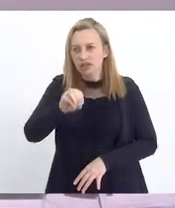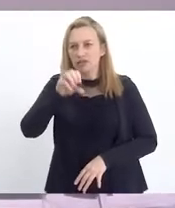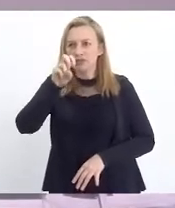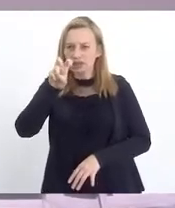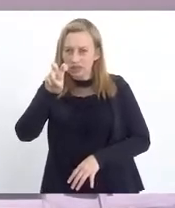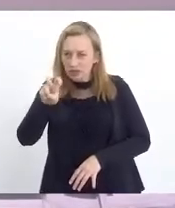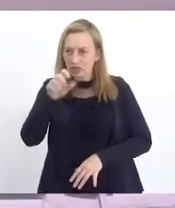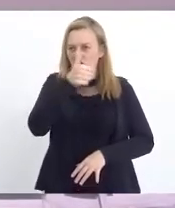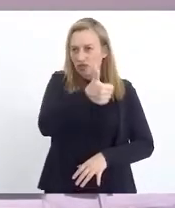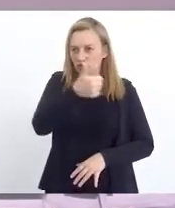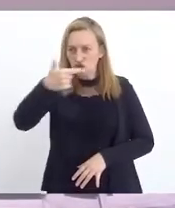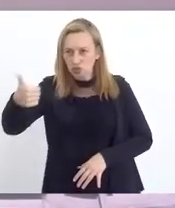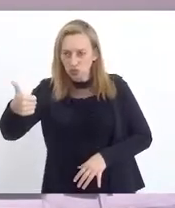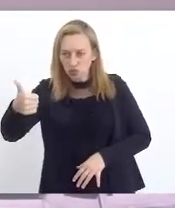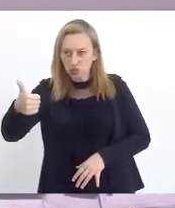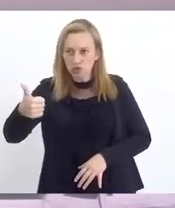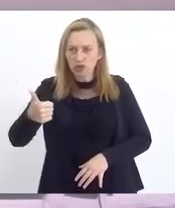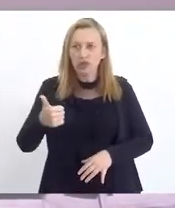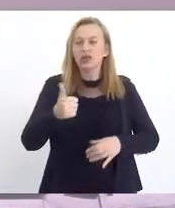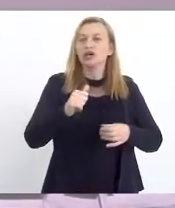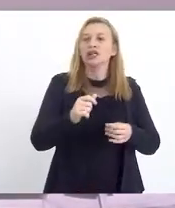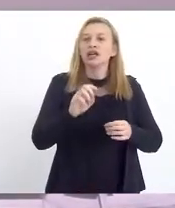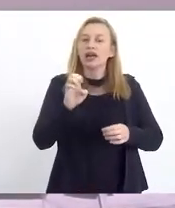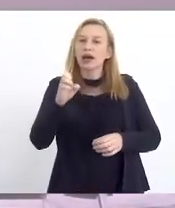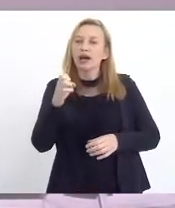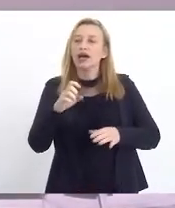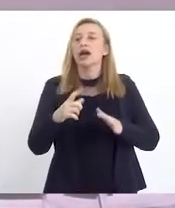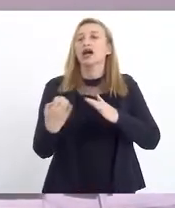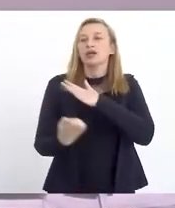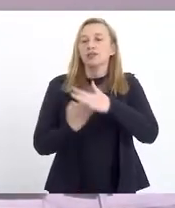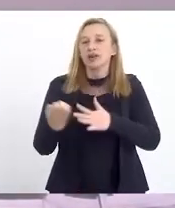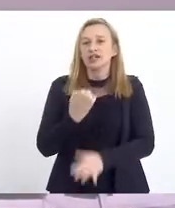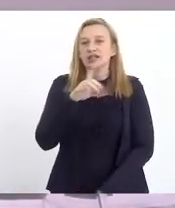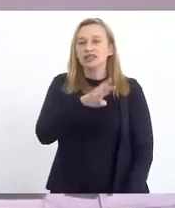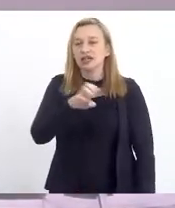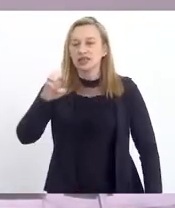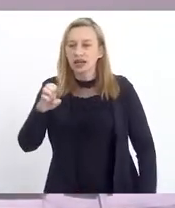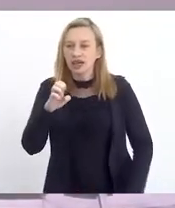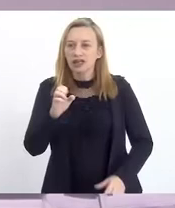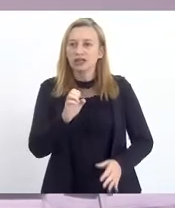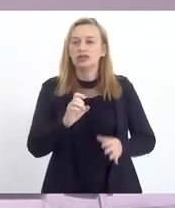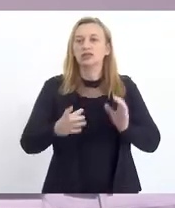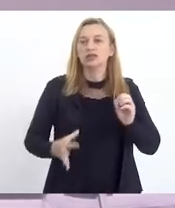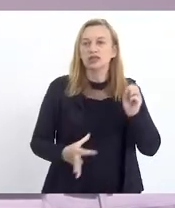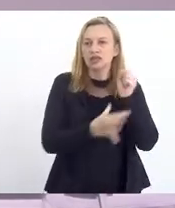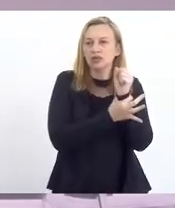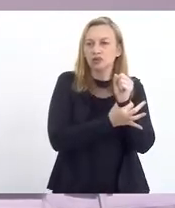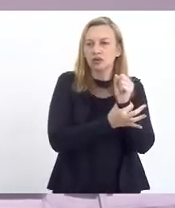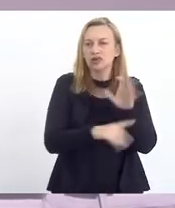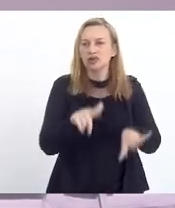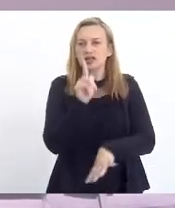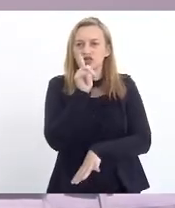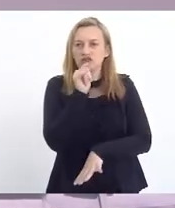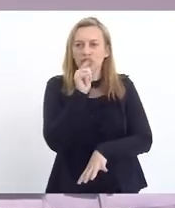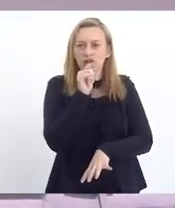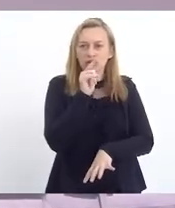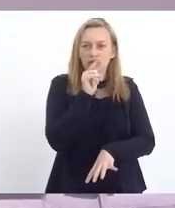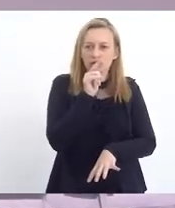LI-005/21, realizada pela SEDAI para execução de obras para proteção de tomada de água da estação do